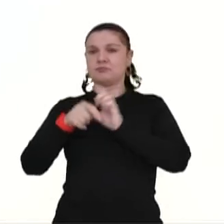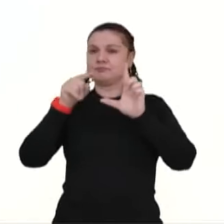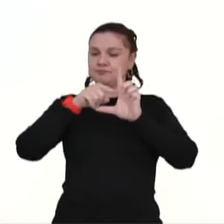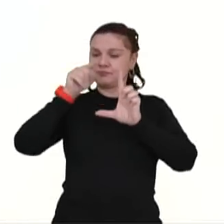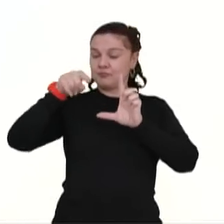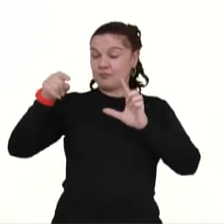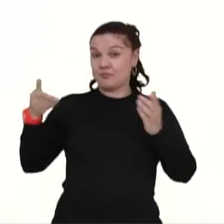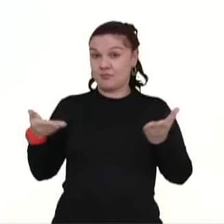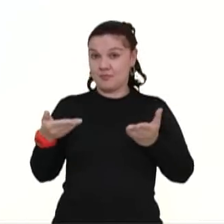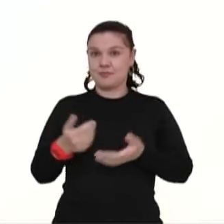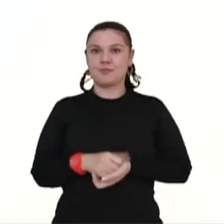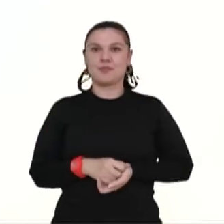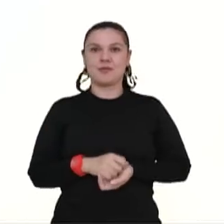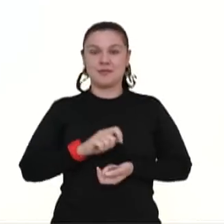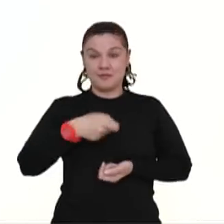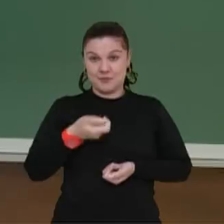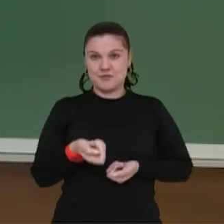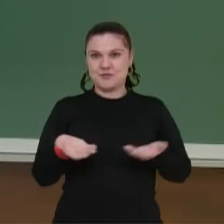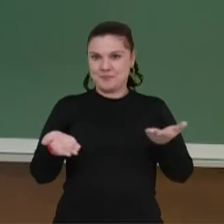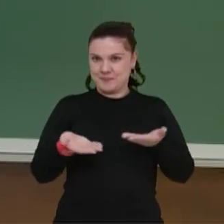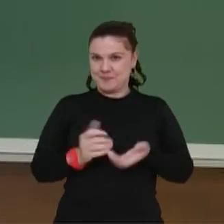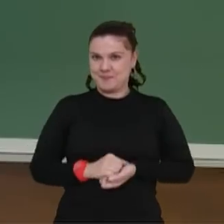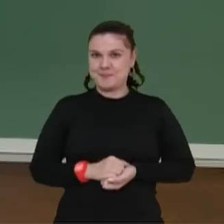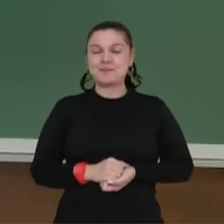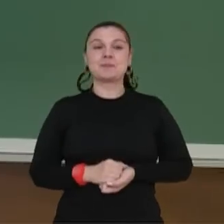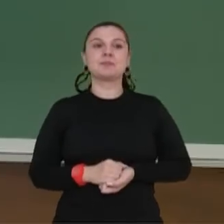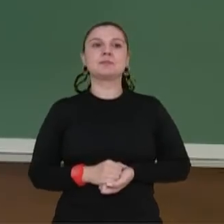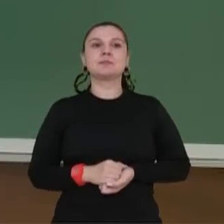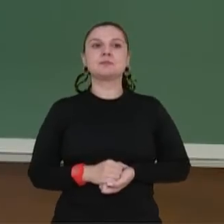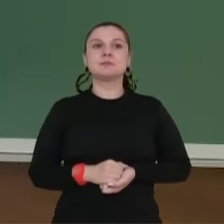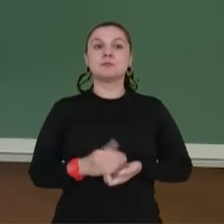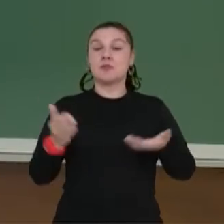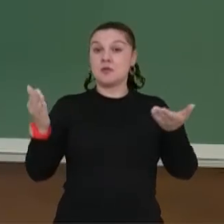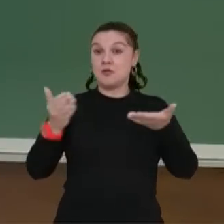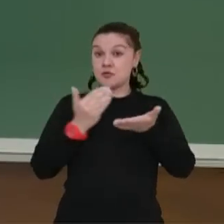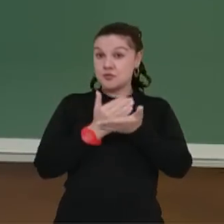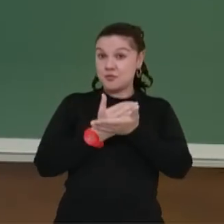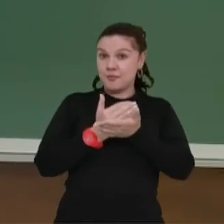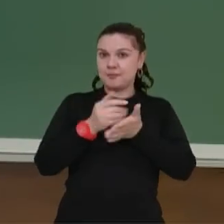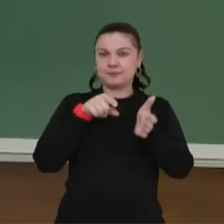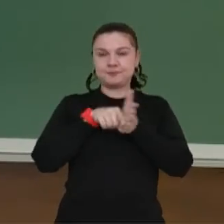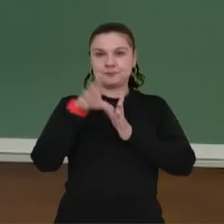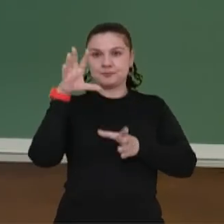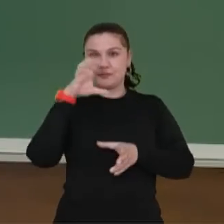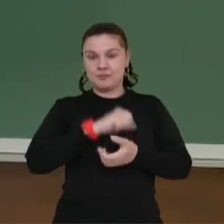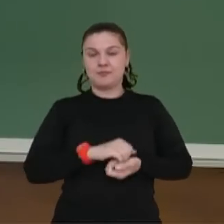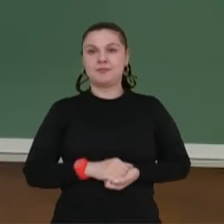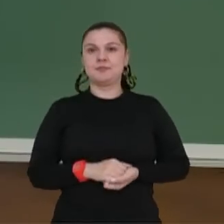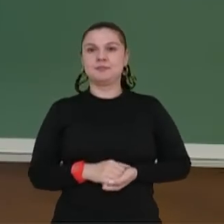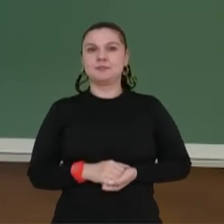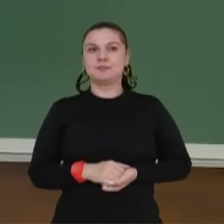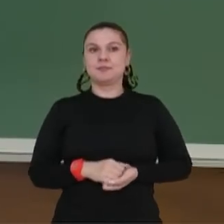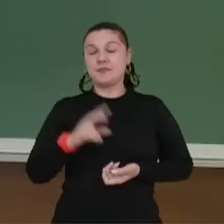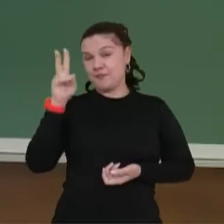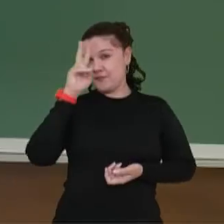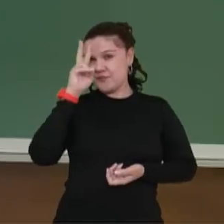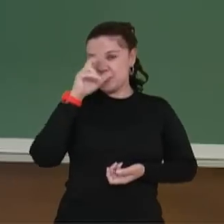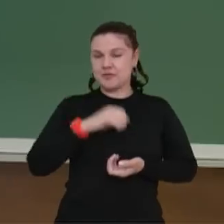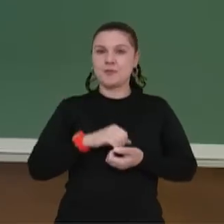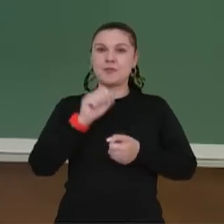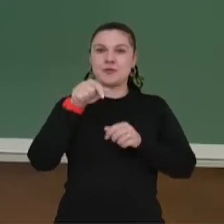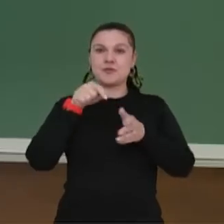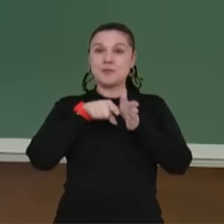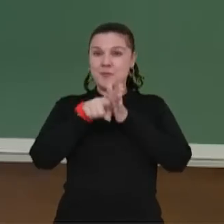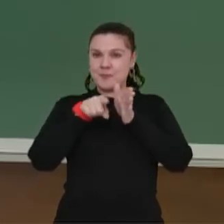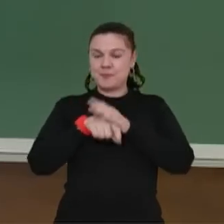conceitos que nós viemos estudando a respeito de estatística, beleza? Então, um quiz para você. Vamos ver se você lembra do que a gente já